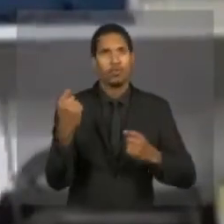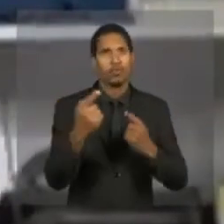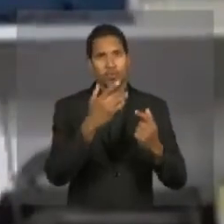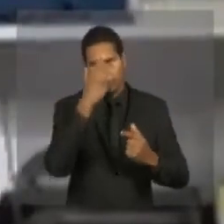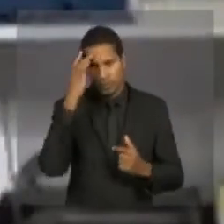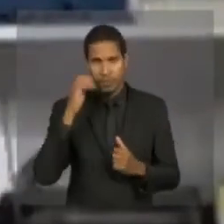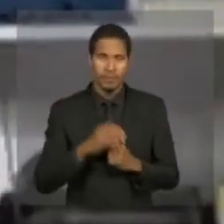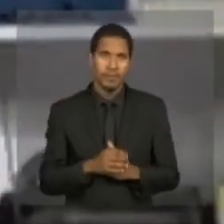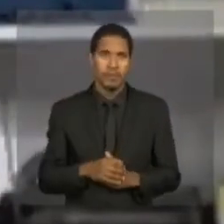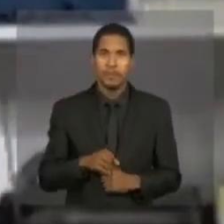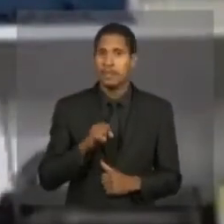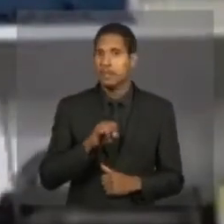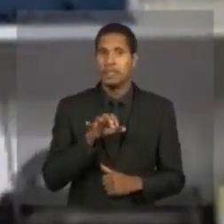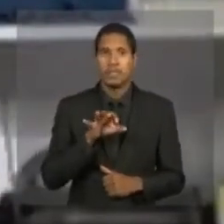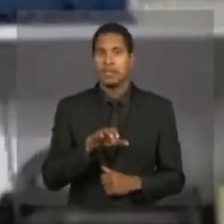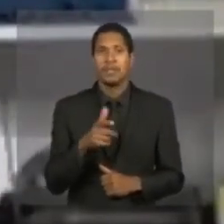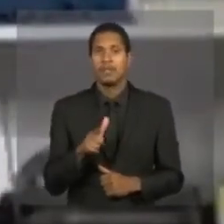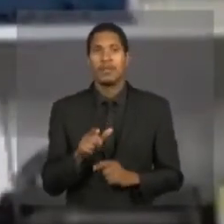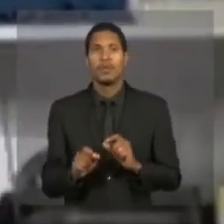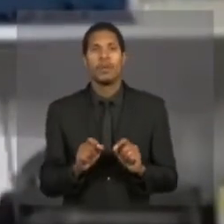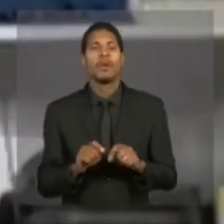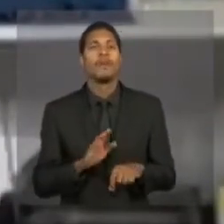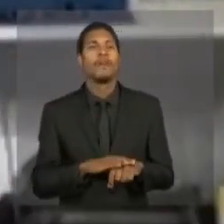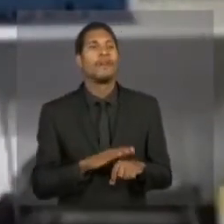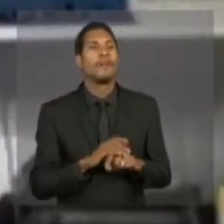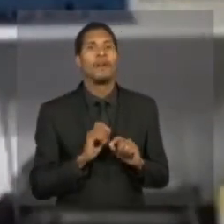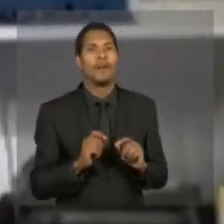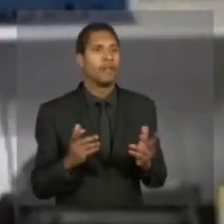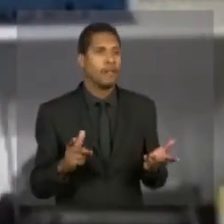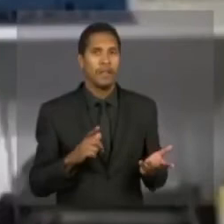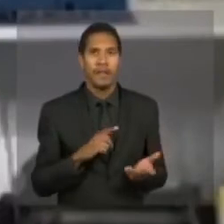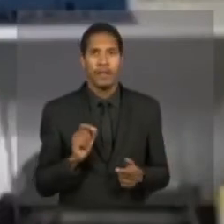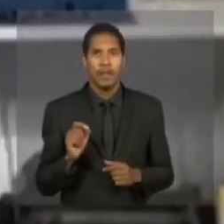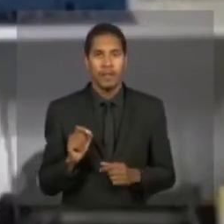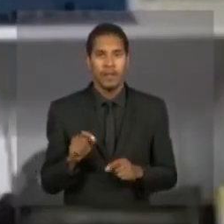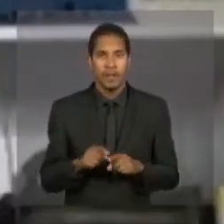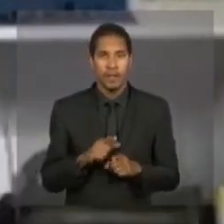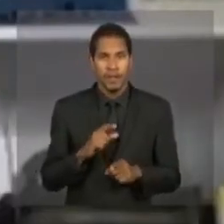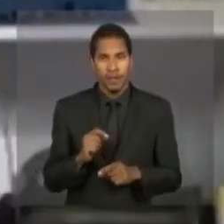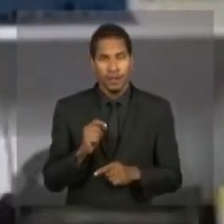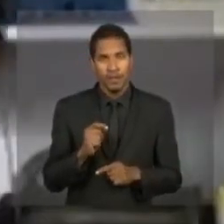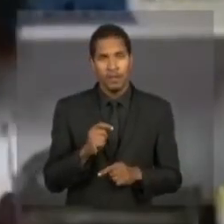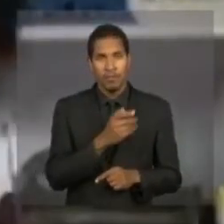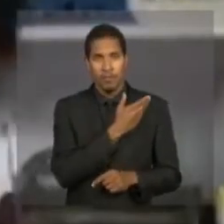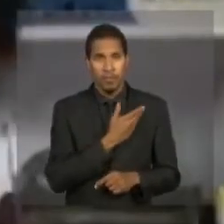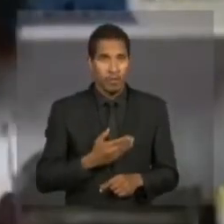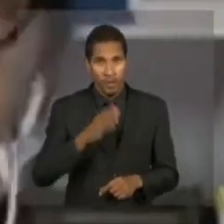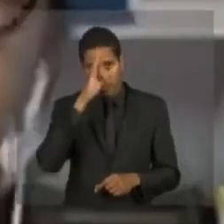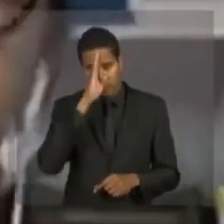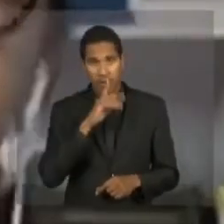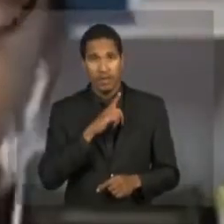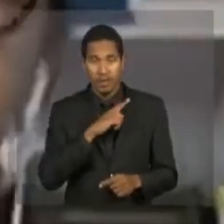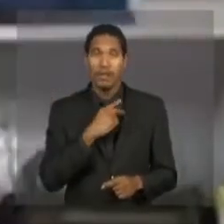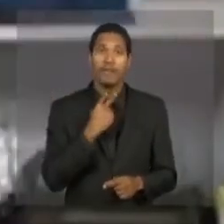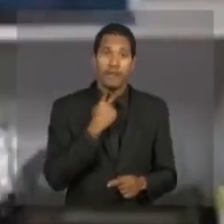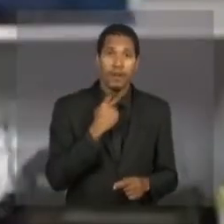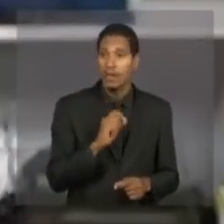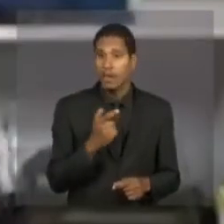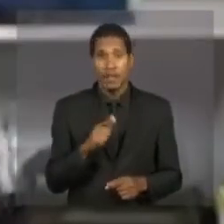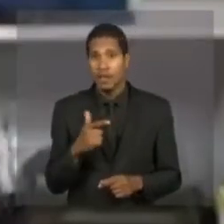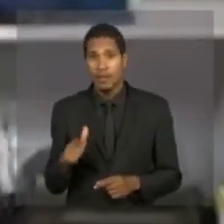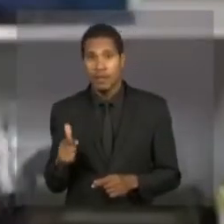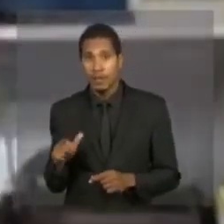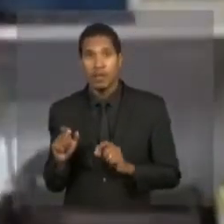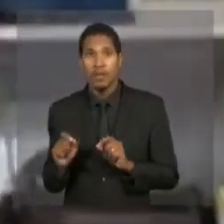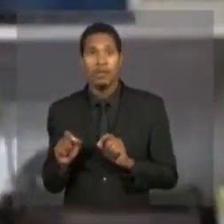não for assim, o que a gente faz? A gente continua oferecendo educação pública gratuita para os que têm vaga, e os que não têm